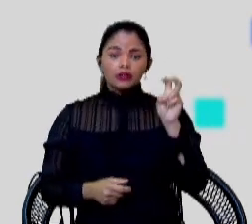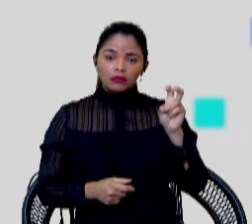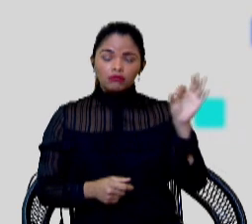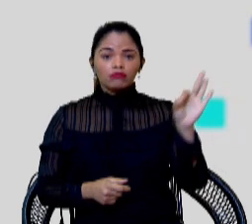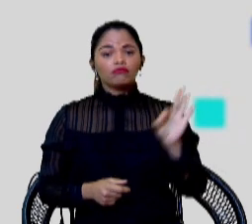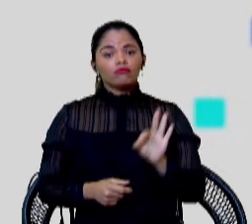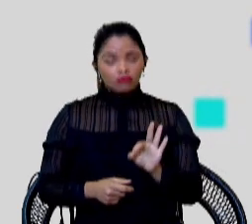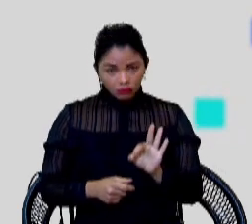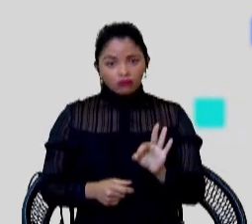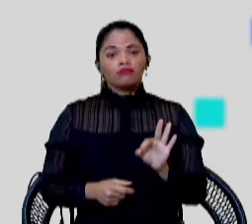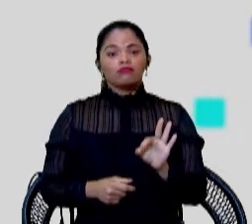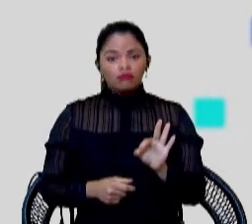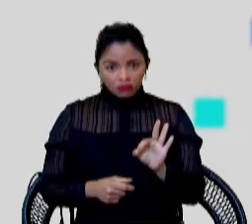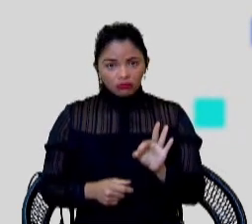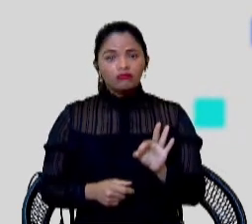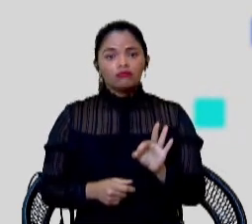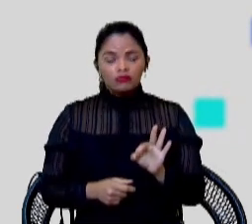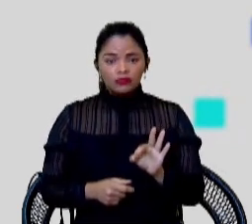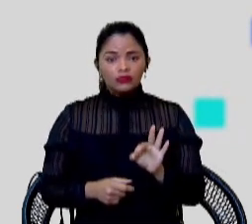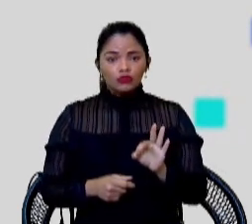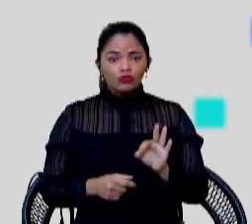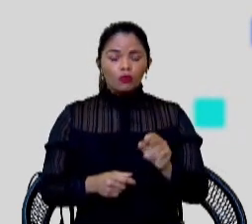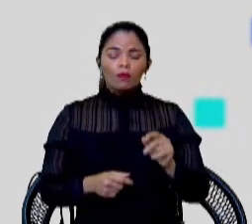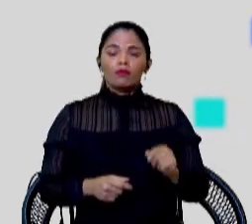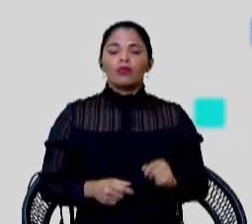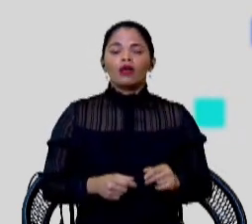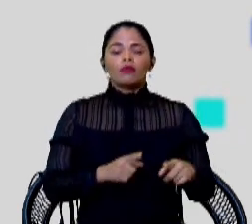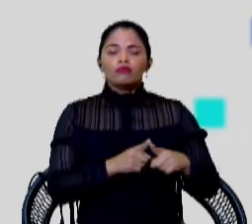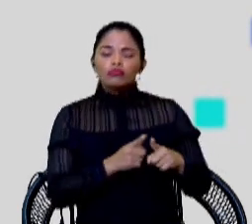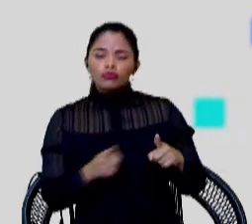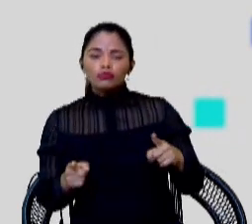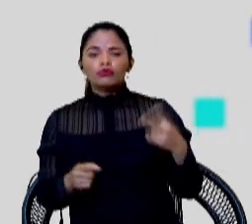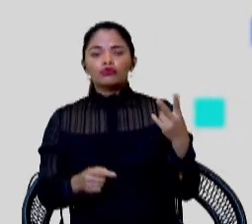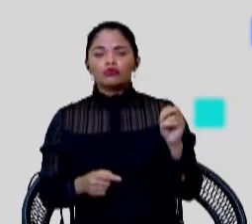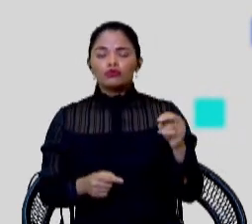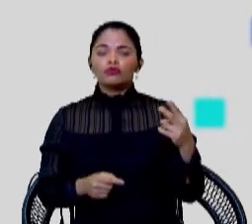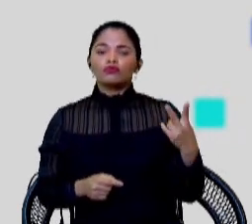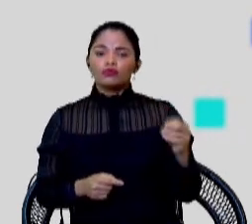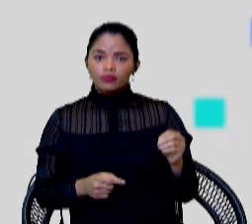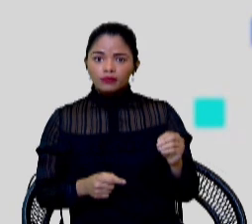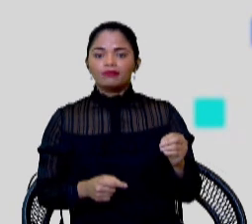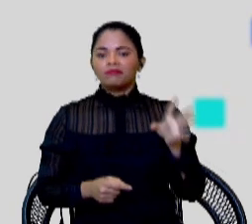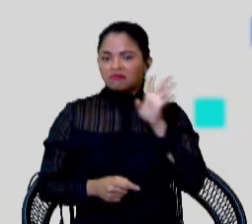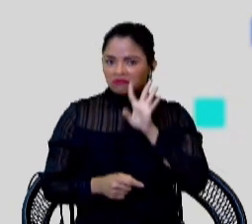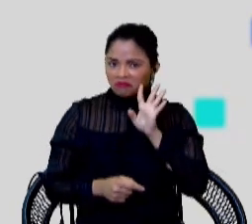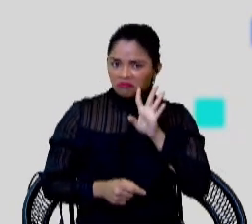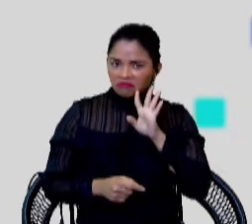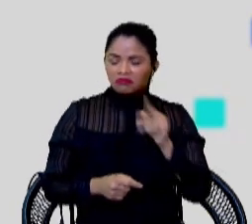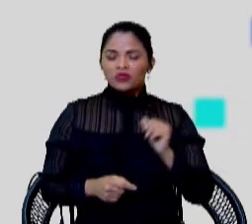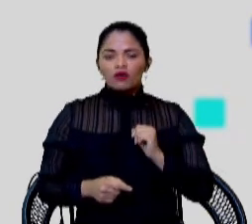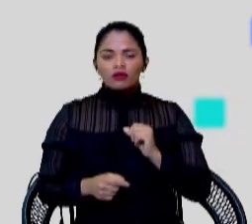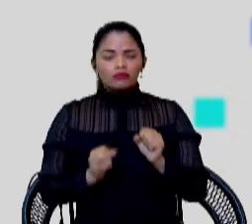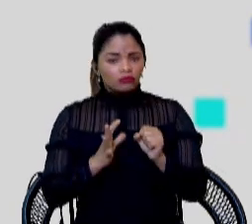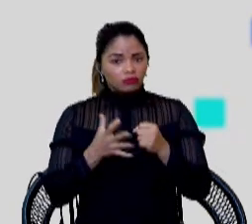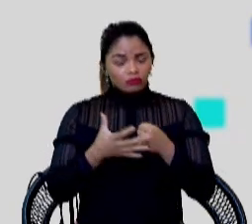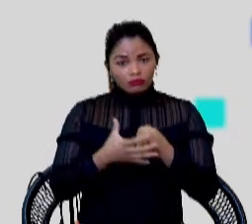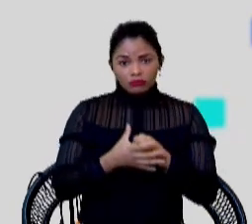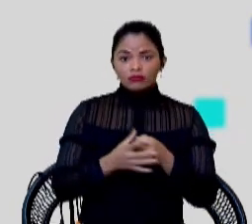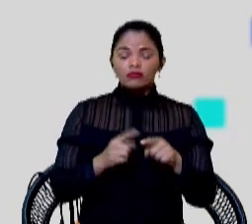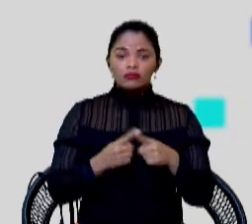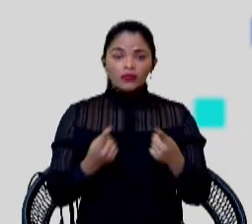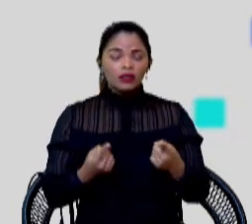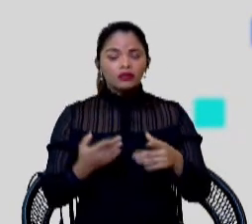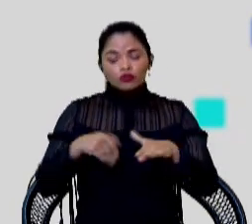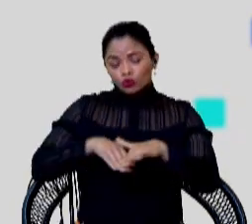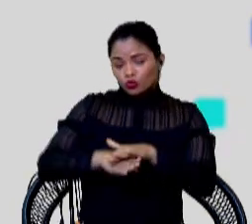35% versus 2020, né? Versus o mesmo período de 2020. Então, olha que bacana, né? Obviamente, isso se dá bastante pela pandemia, mas se dá bastante